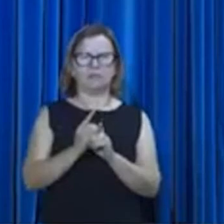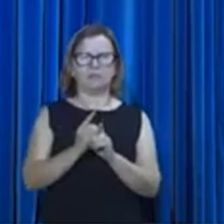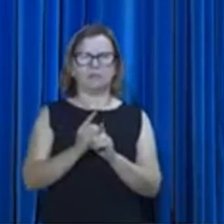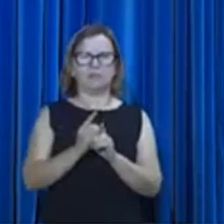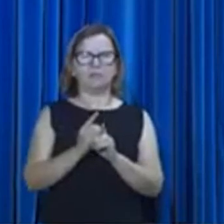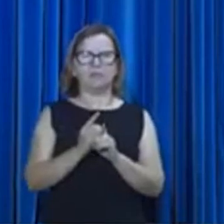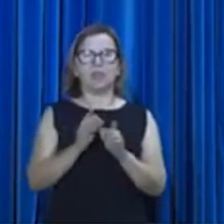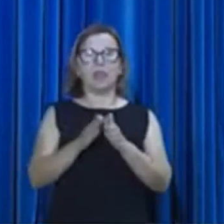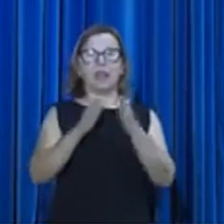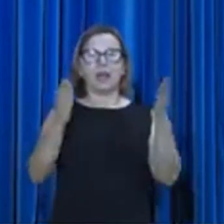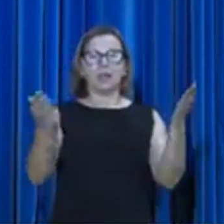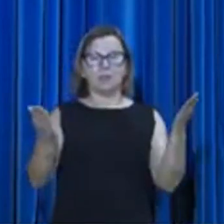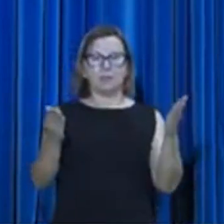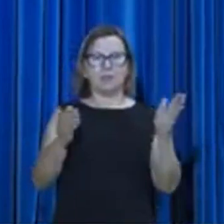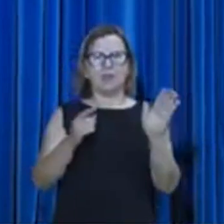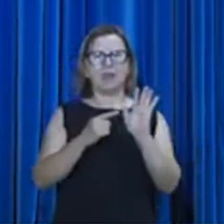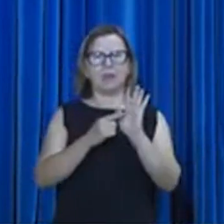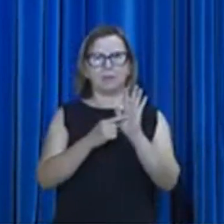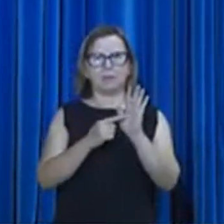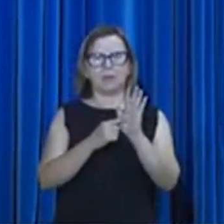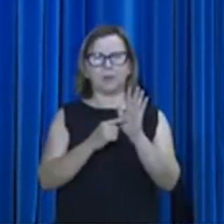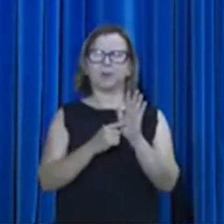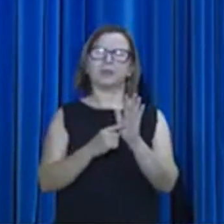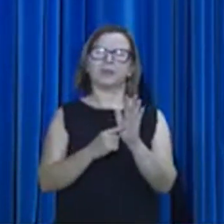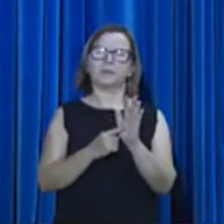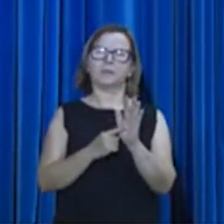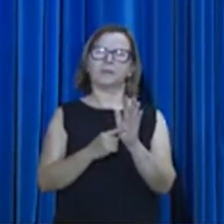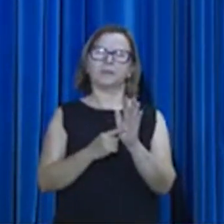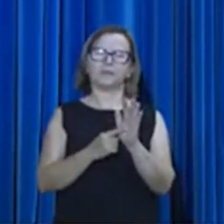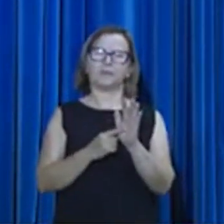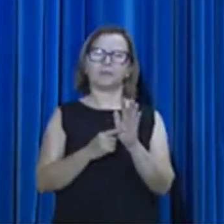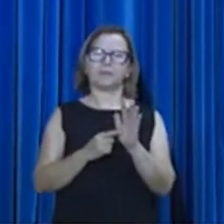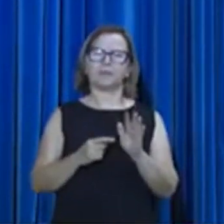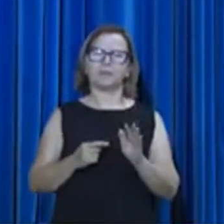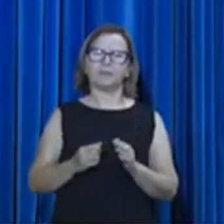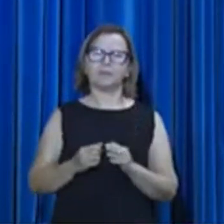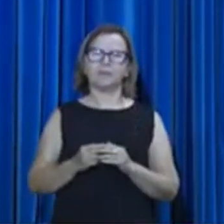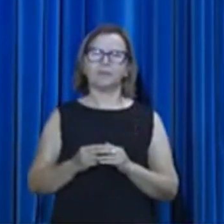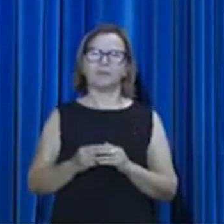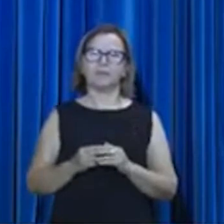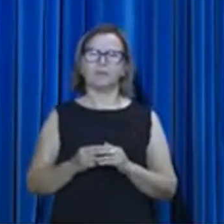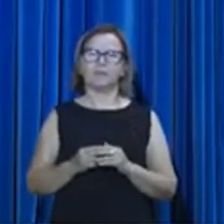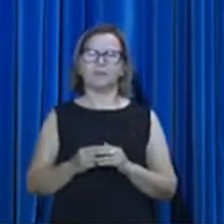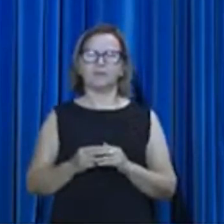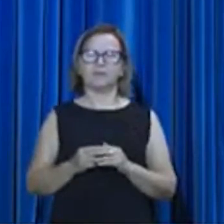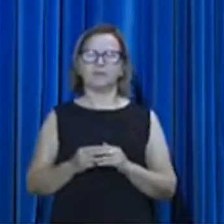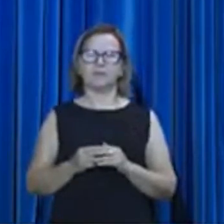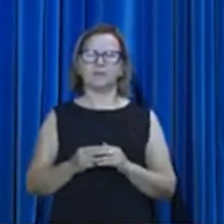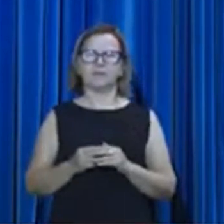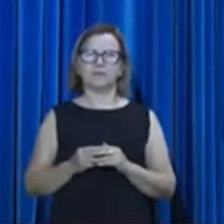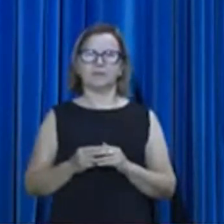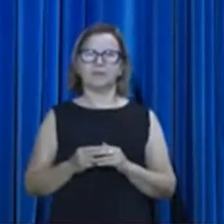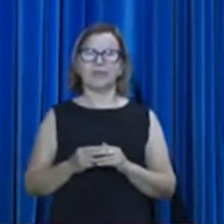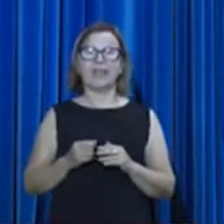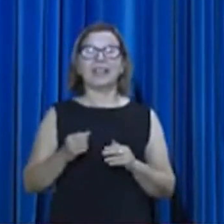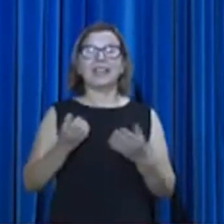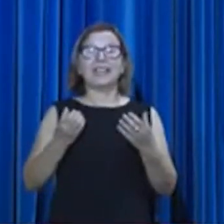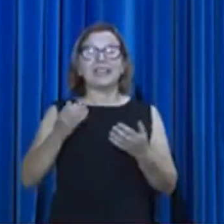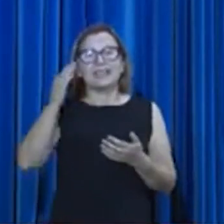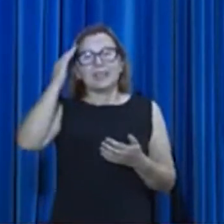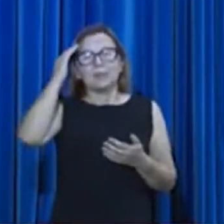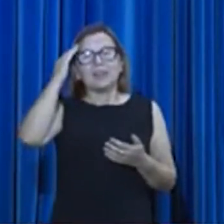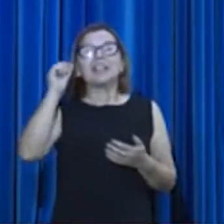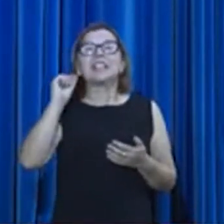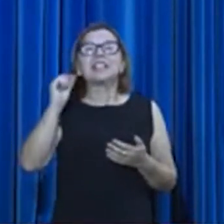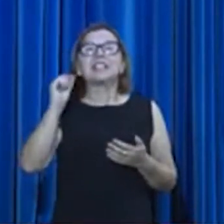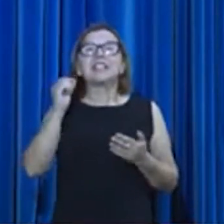relata, um entrave, porque um queria se posicionar melhor, maior que o outro. Imagine